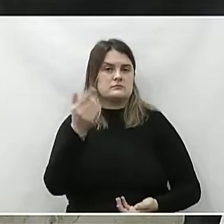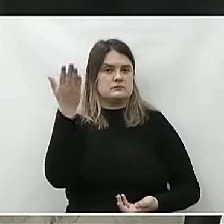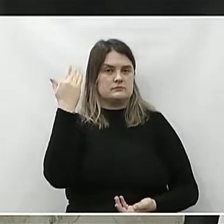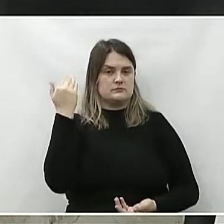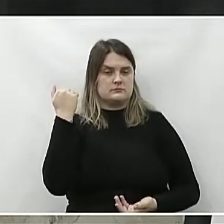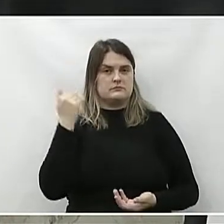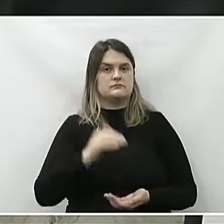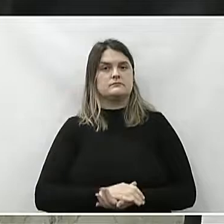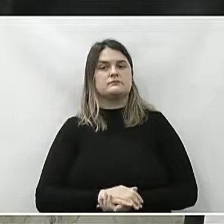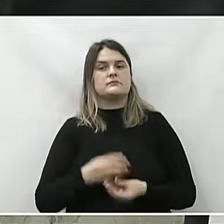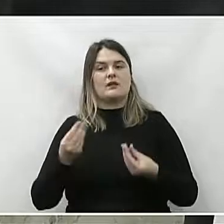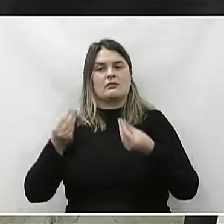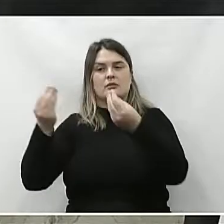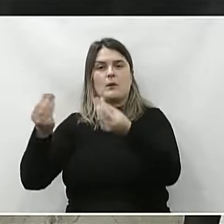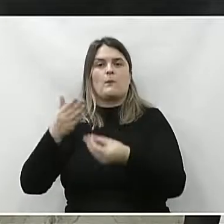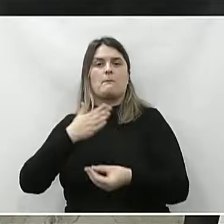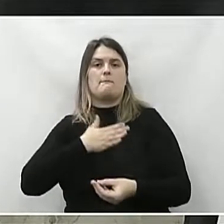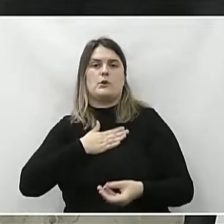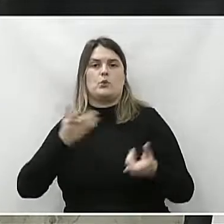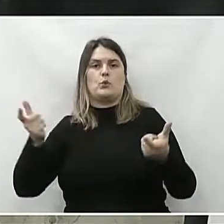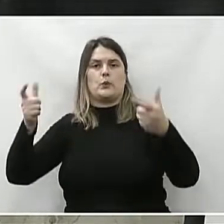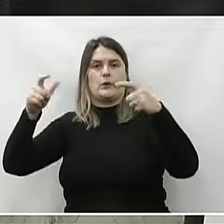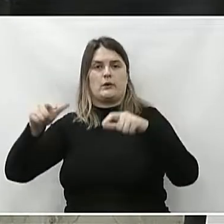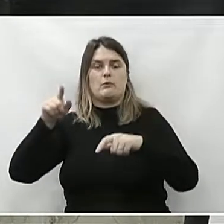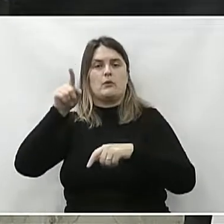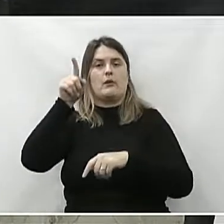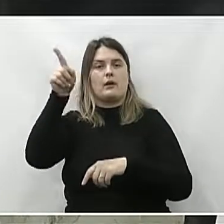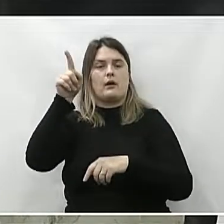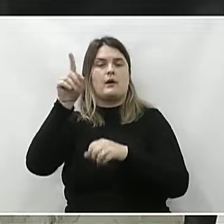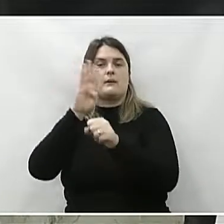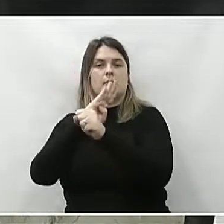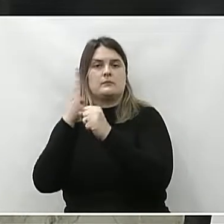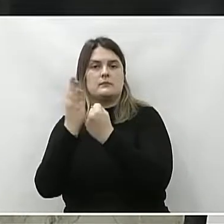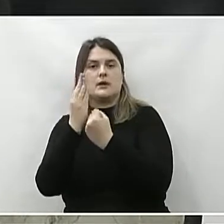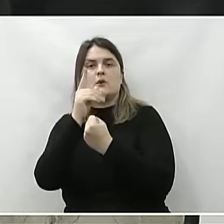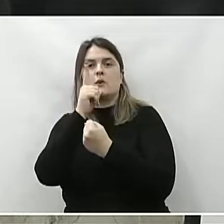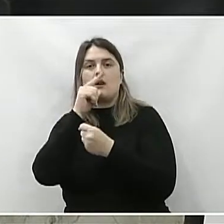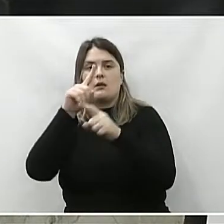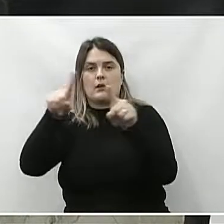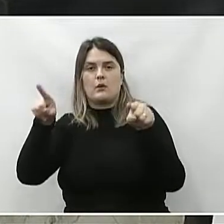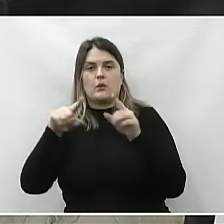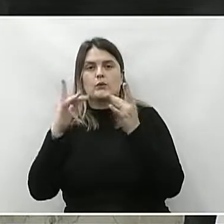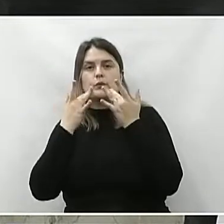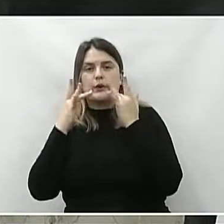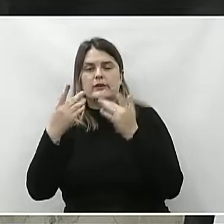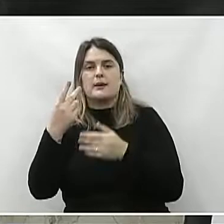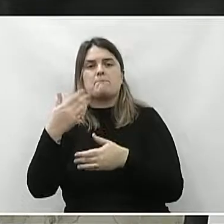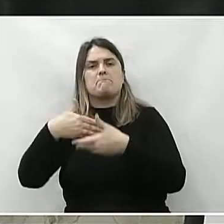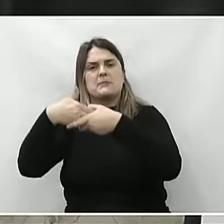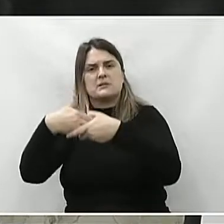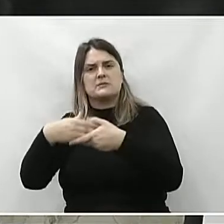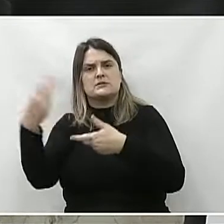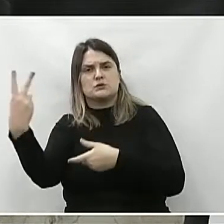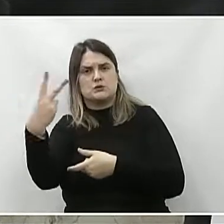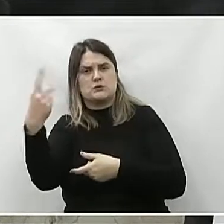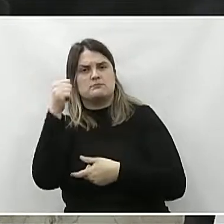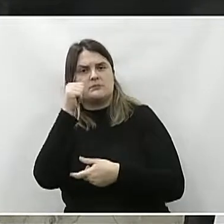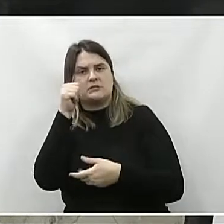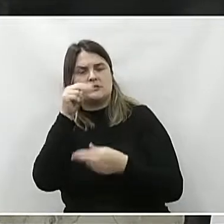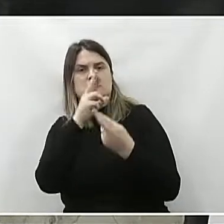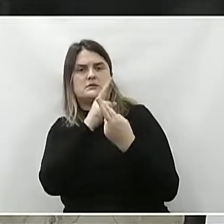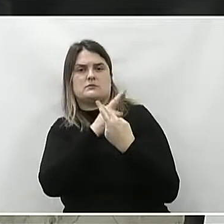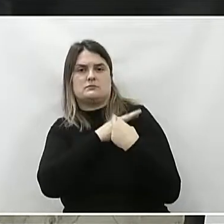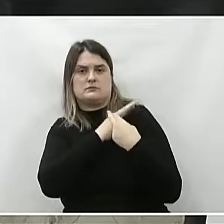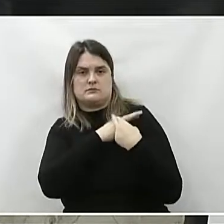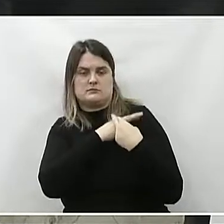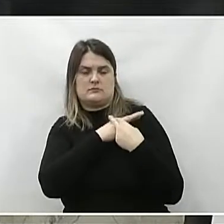a entrega do meu campinho ao bairro Lagoa Dourada. Parabenizar a Alessandra e a Karen pelo trabalho desenvolvido naquela